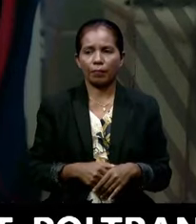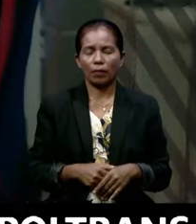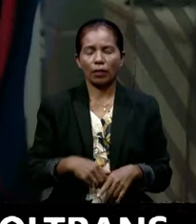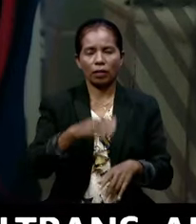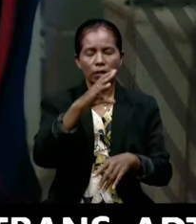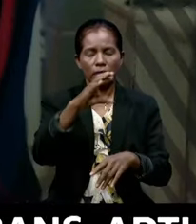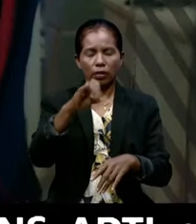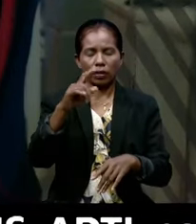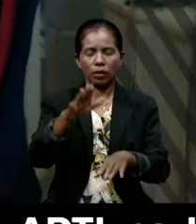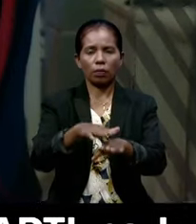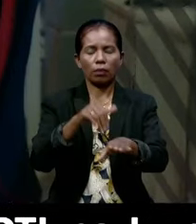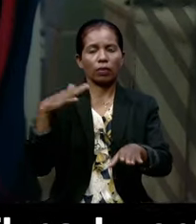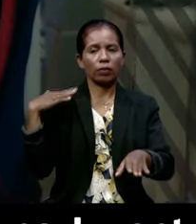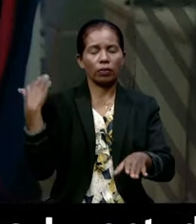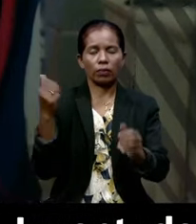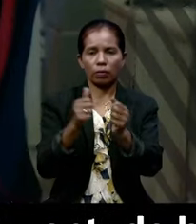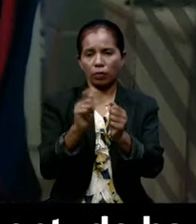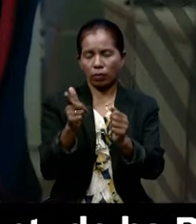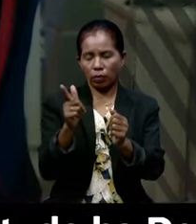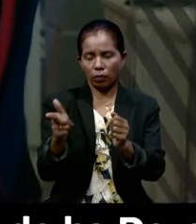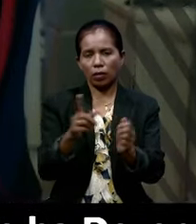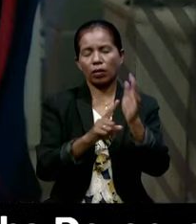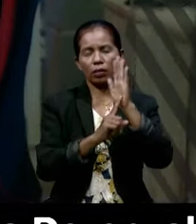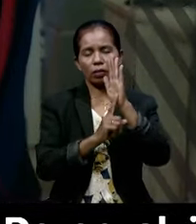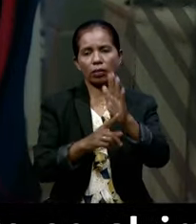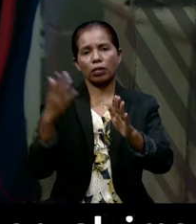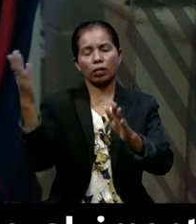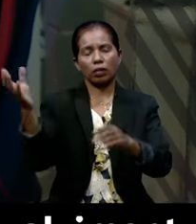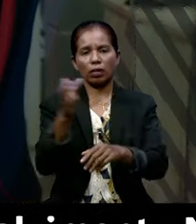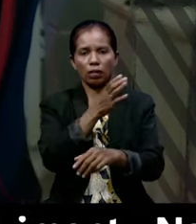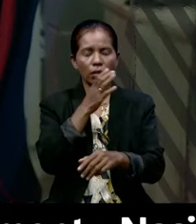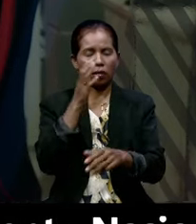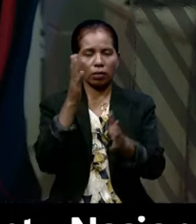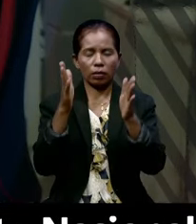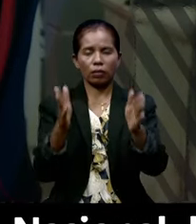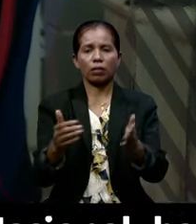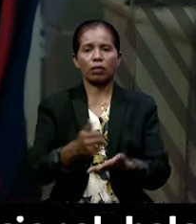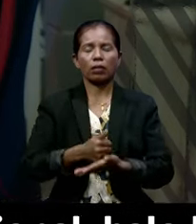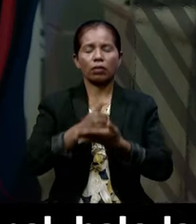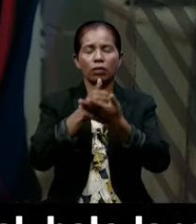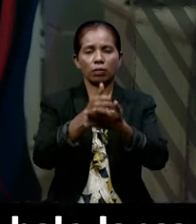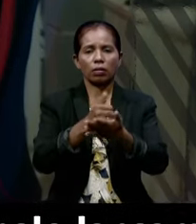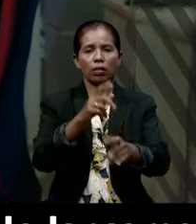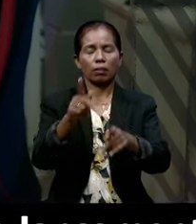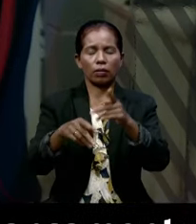CCTL recruta jovem rolo resin hodi sai aplicador e a setor agrícola hodi apoio agricultor.